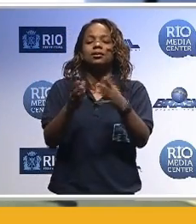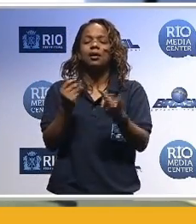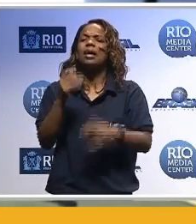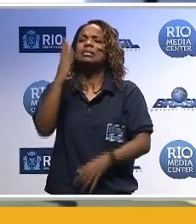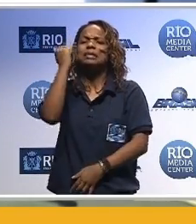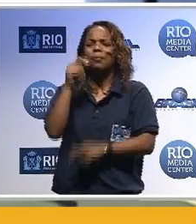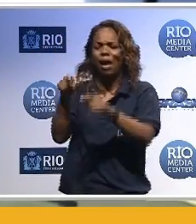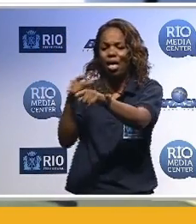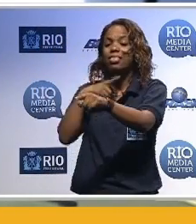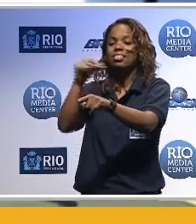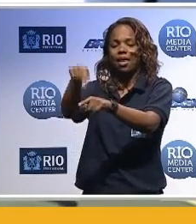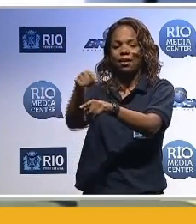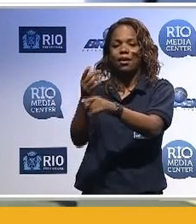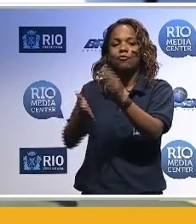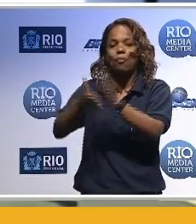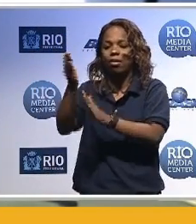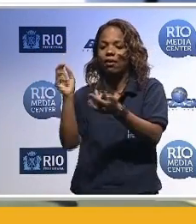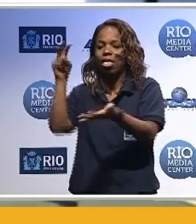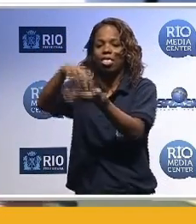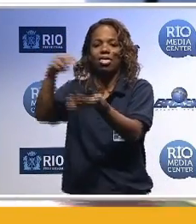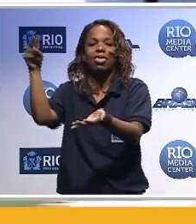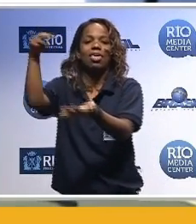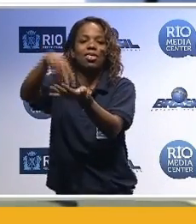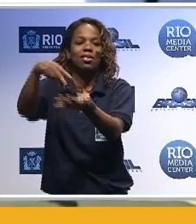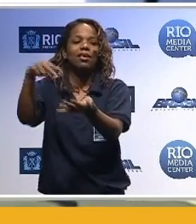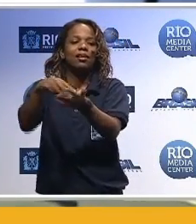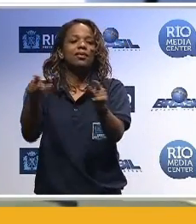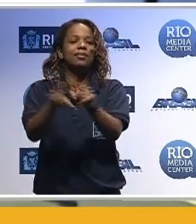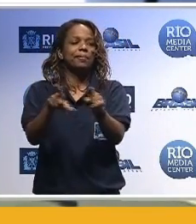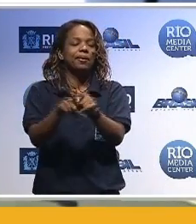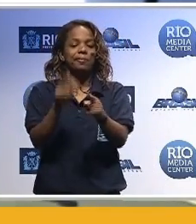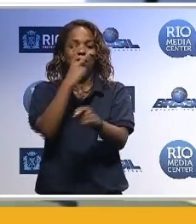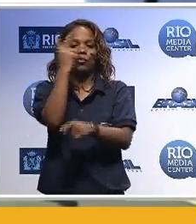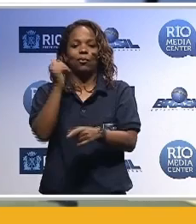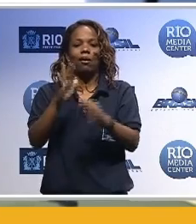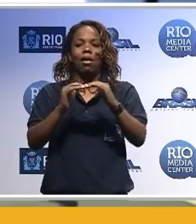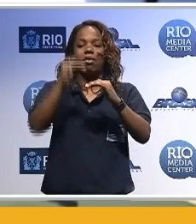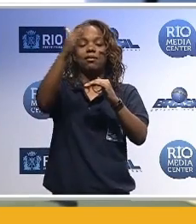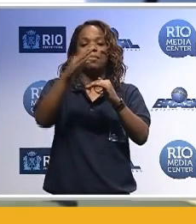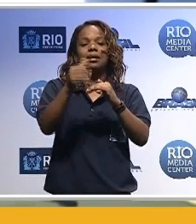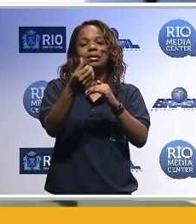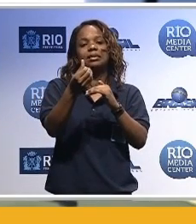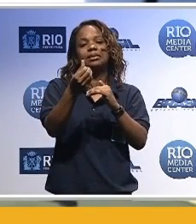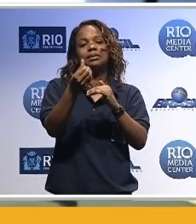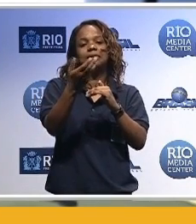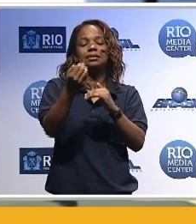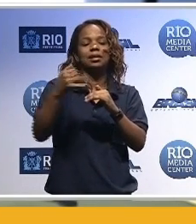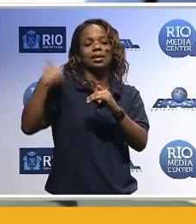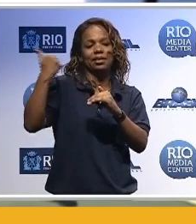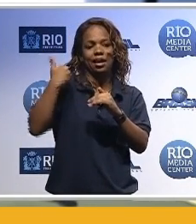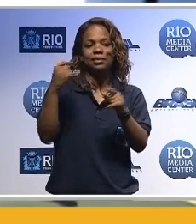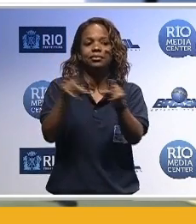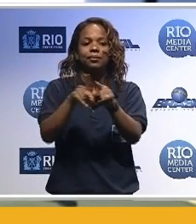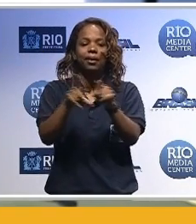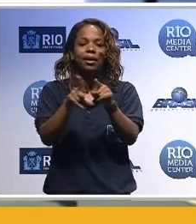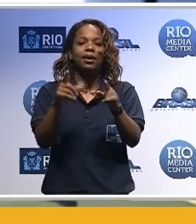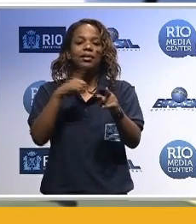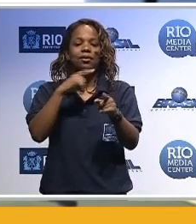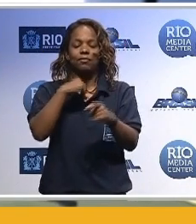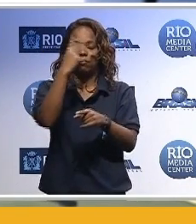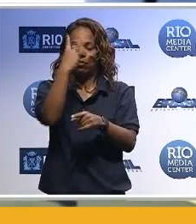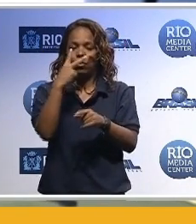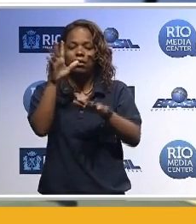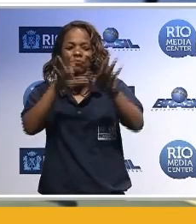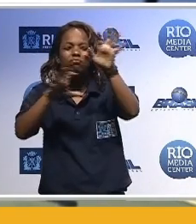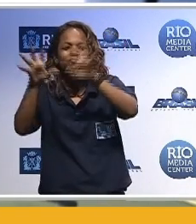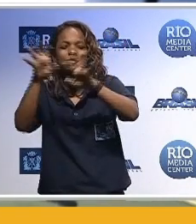e nós temos, por exemplo, no censo, as pessoas acima de 60 anos são onde prevalece a deficiência visual e a